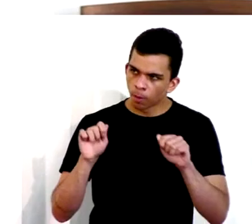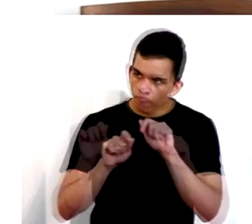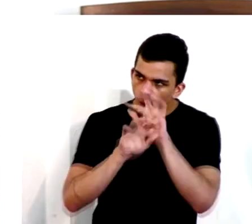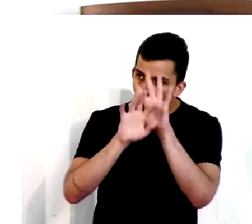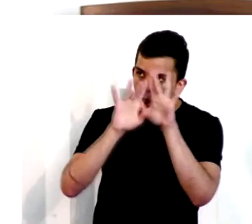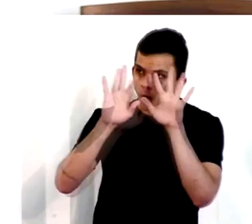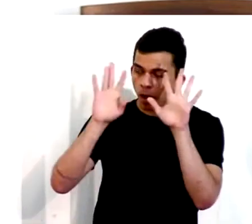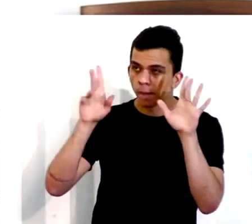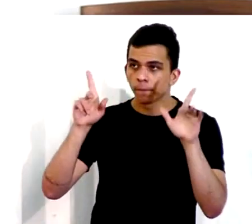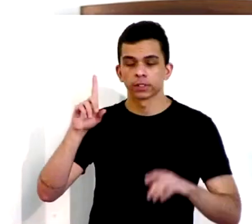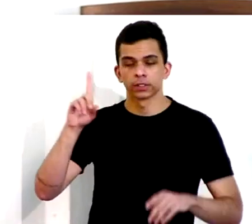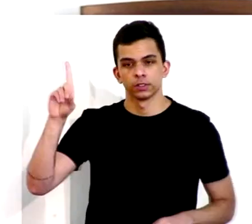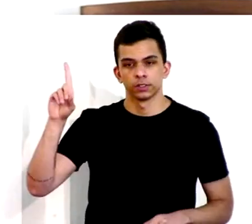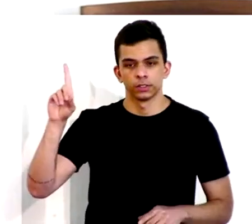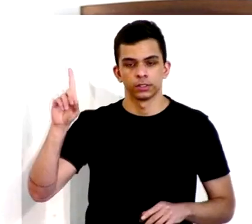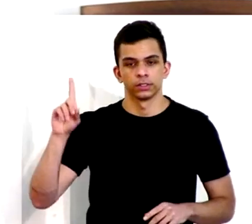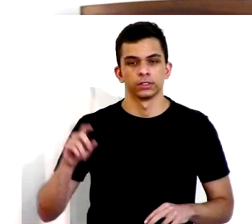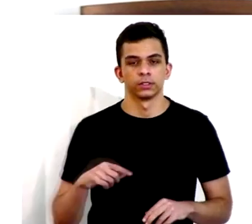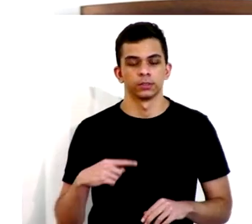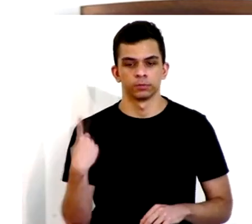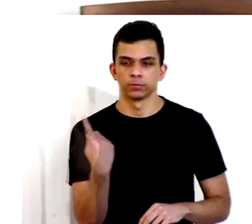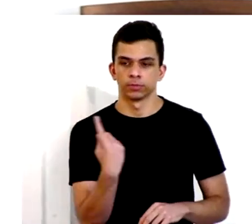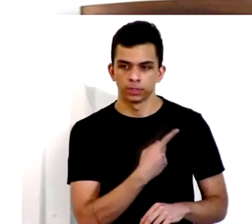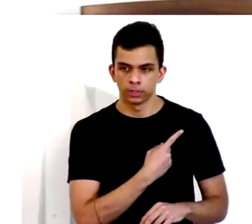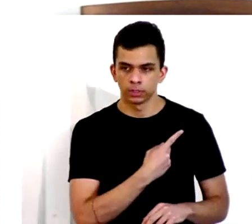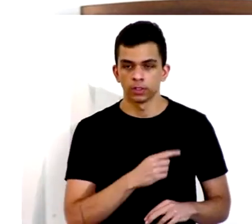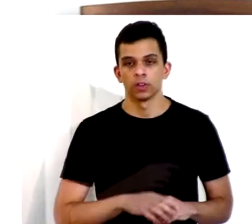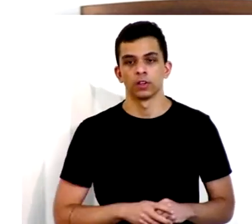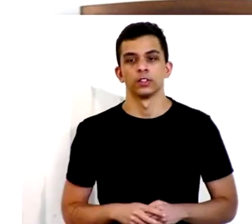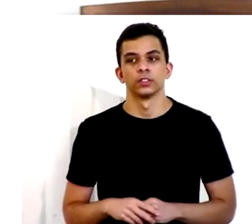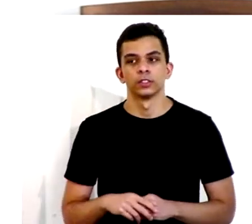somos imitadores dele. Ou seja, faz sentido agora.